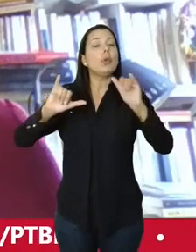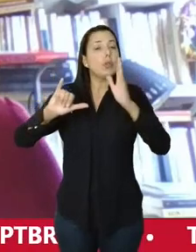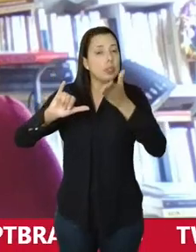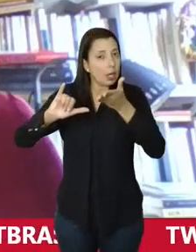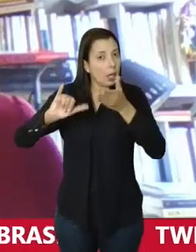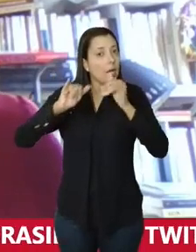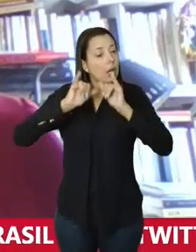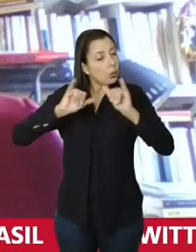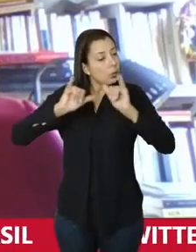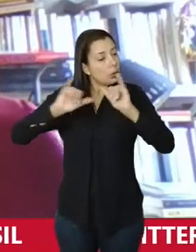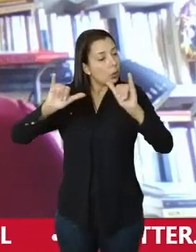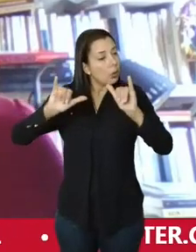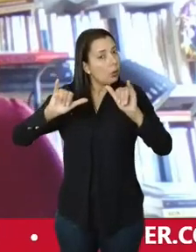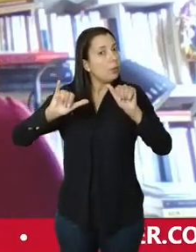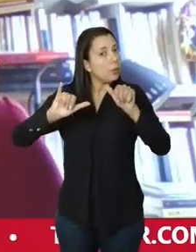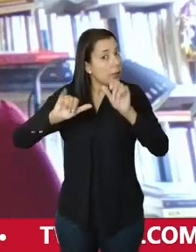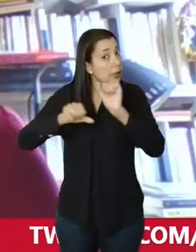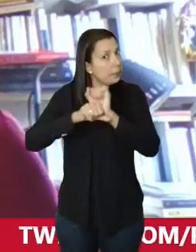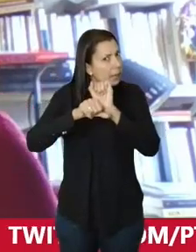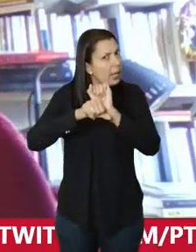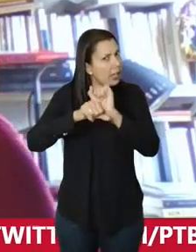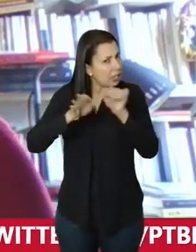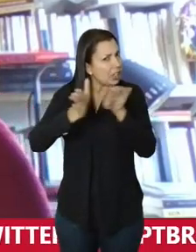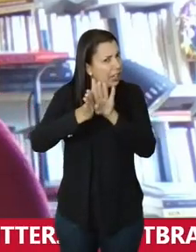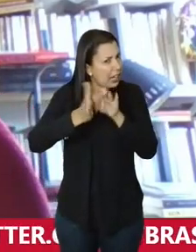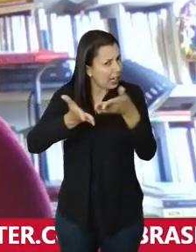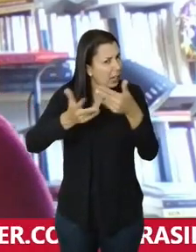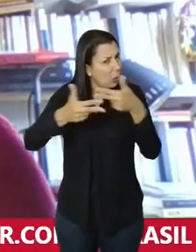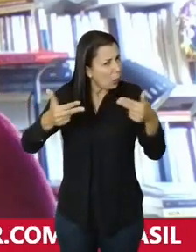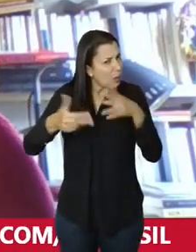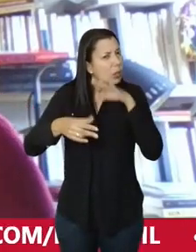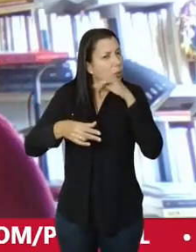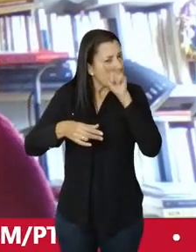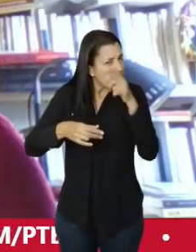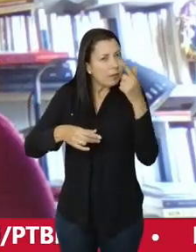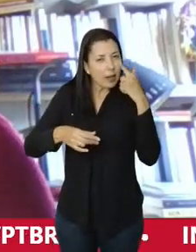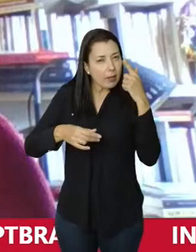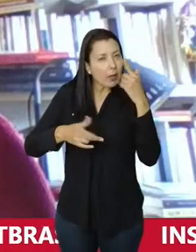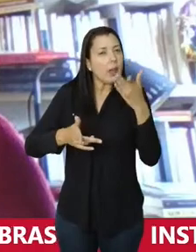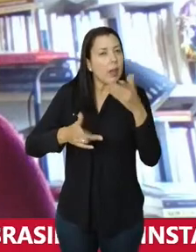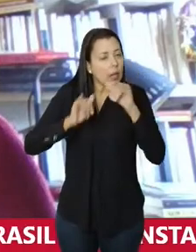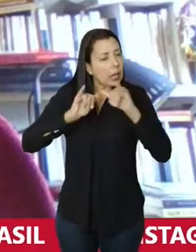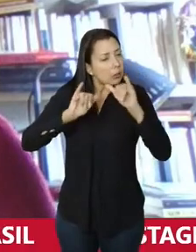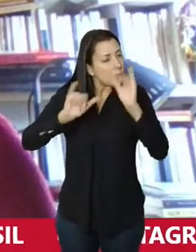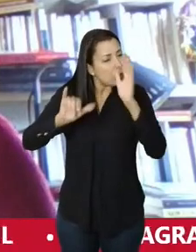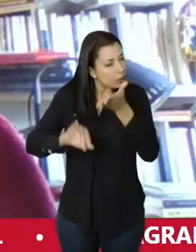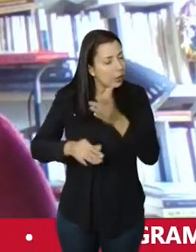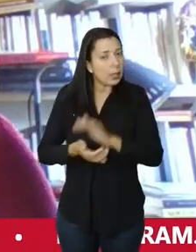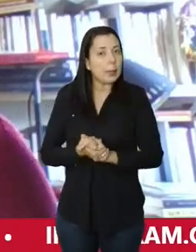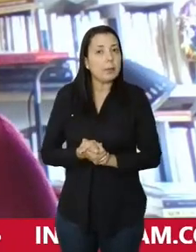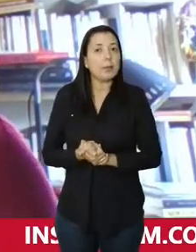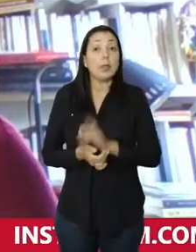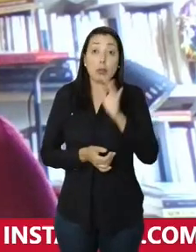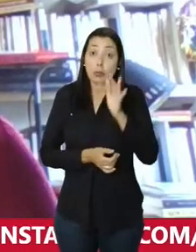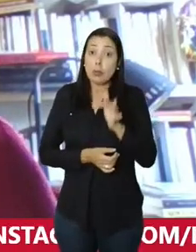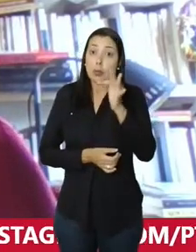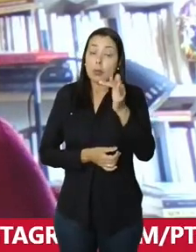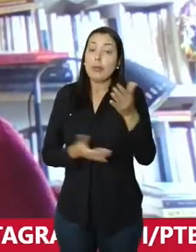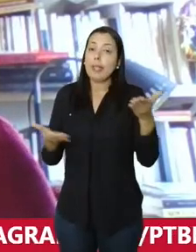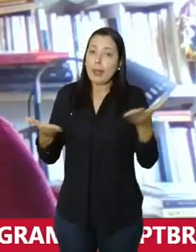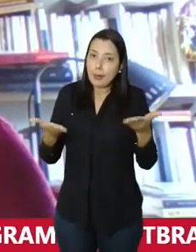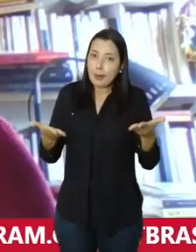anunciava o que viria. Né? E estamos aí